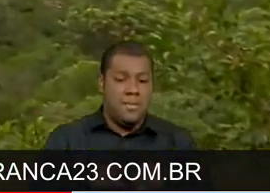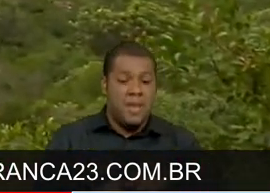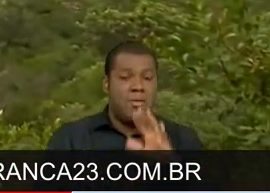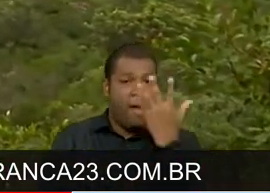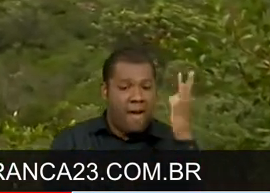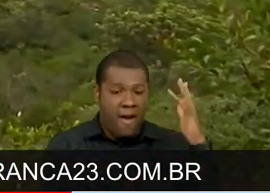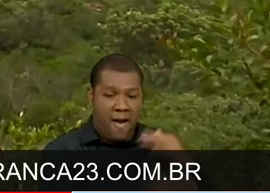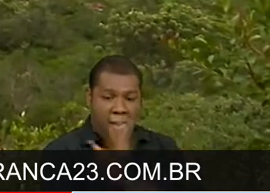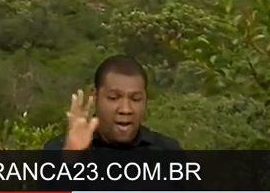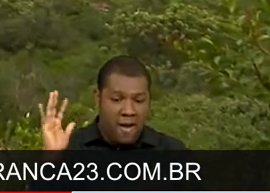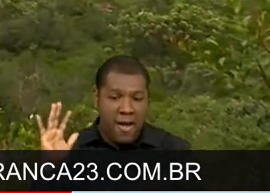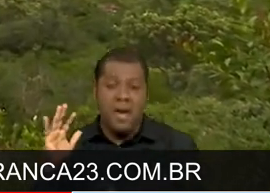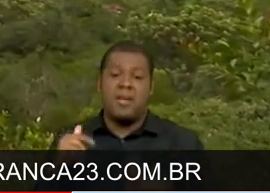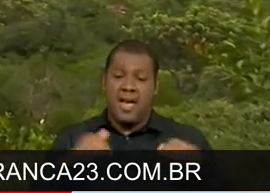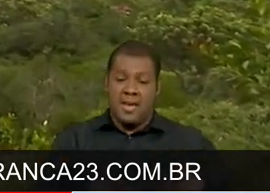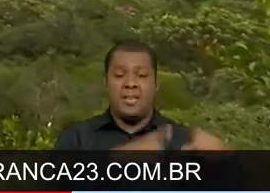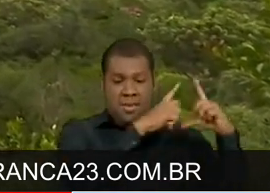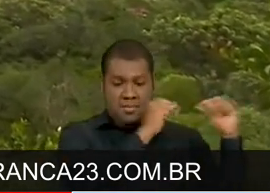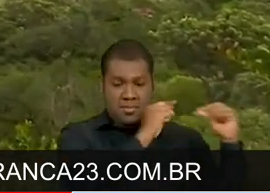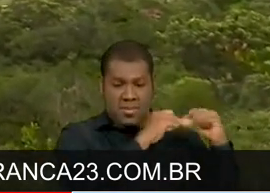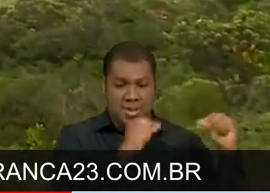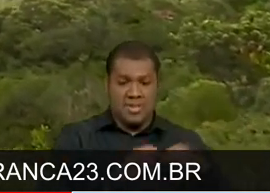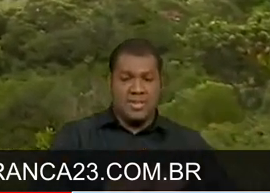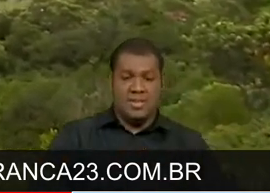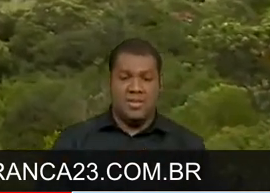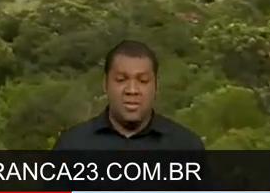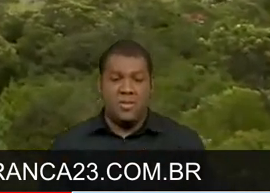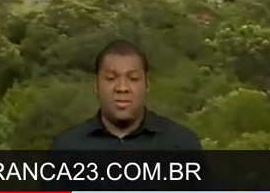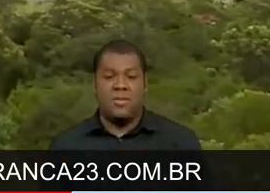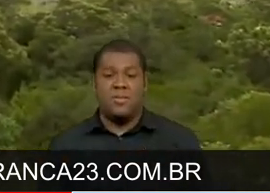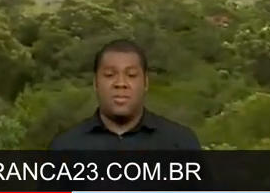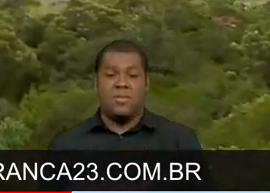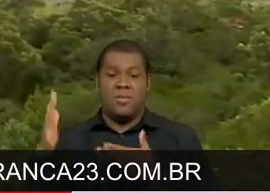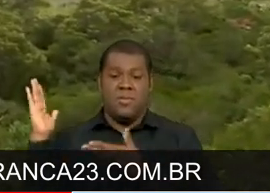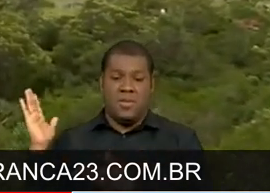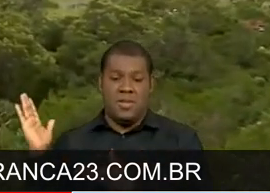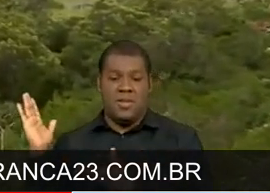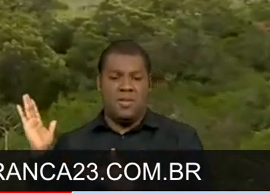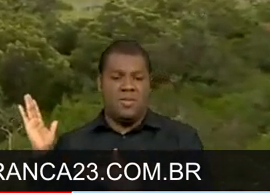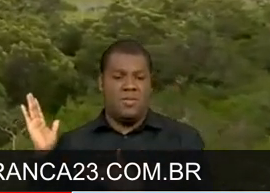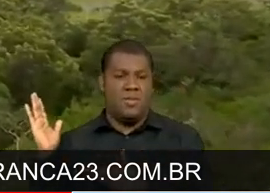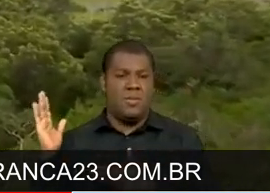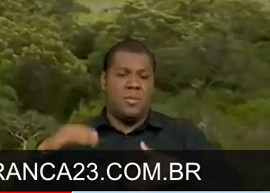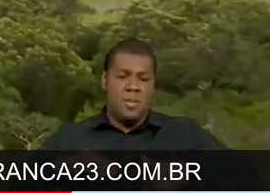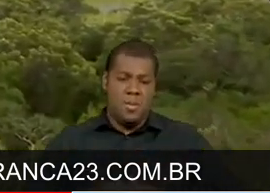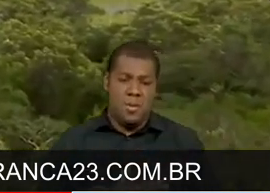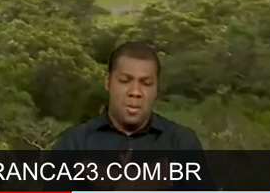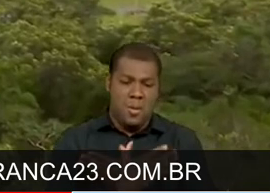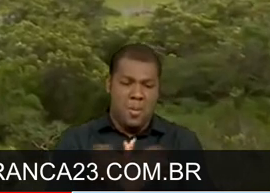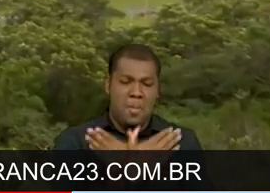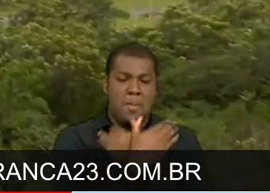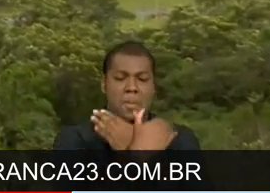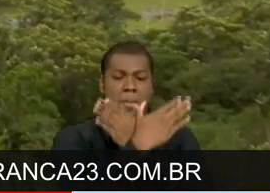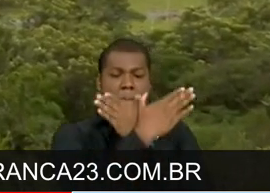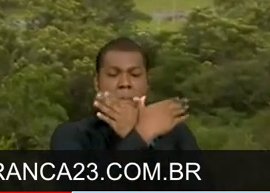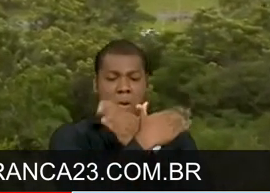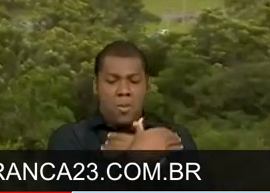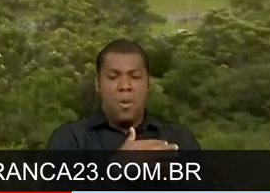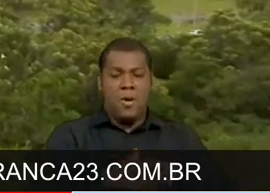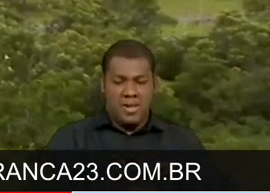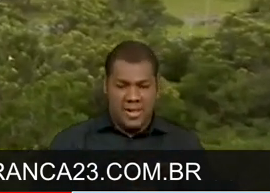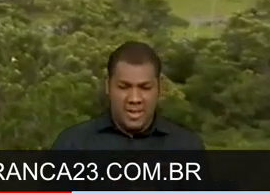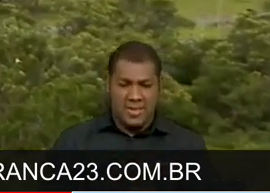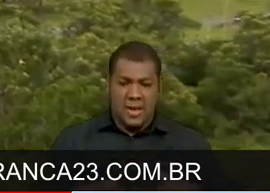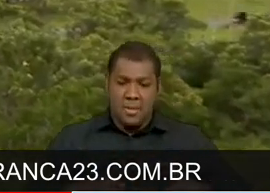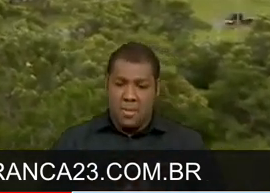proteção ambiental em Brasília. É aqui que estão os predadores naturais, como as libélulas, que impedem que o mosquito chegue nas